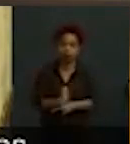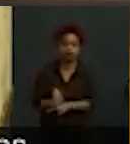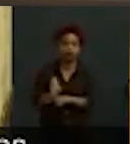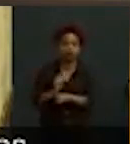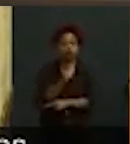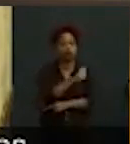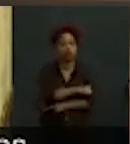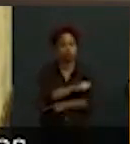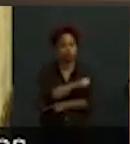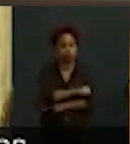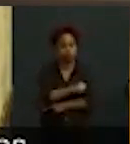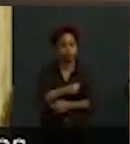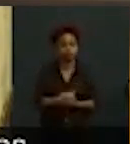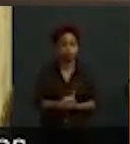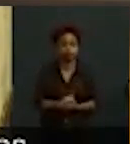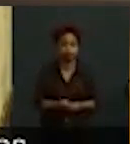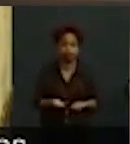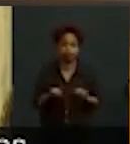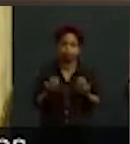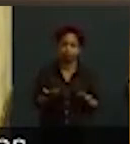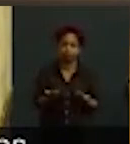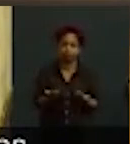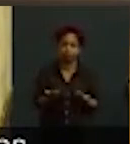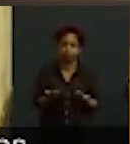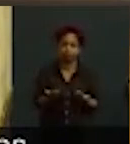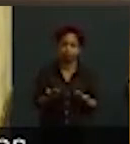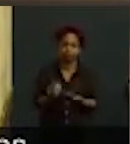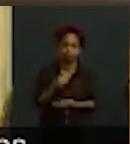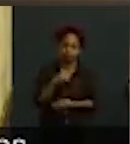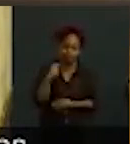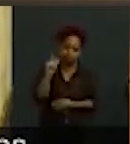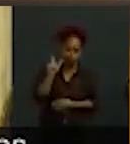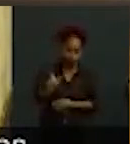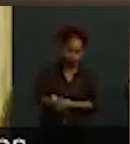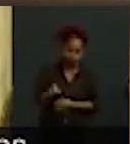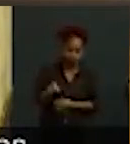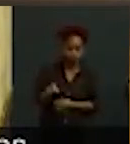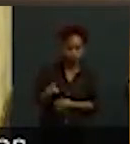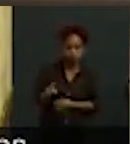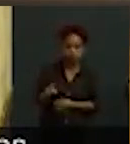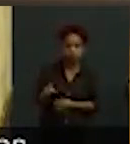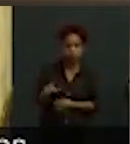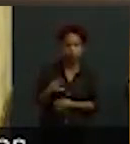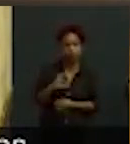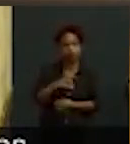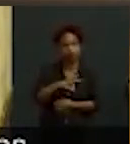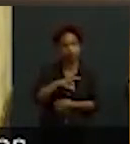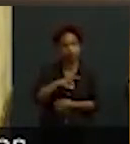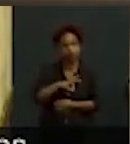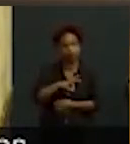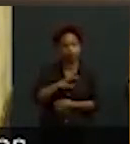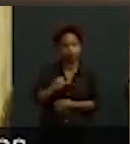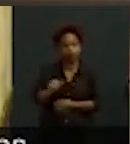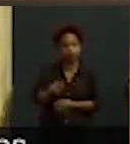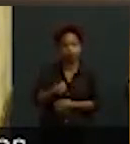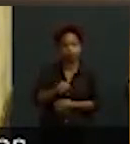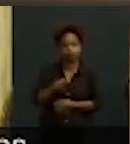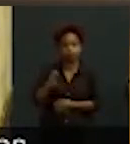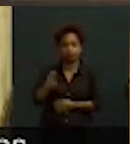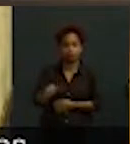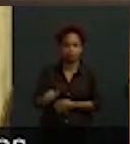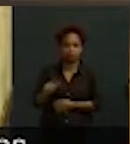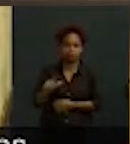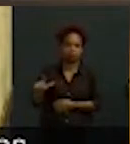do Rio de Janeiro concede, in memoriam, a medalha Aníbal Frederico de Souza a